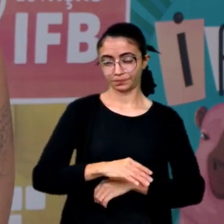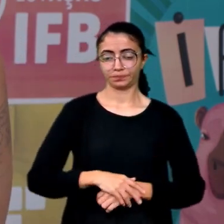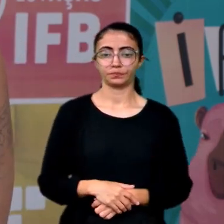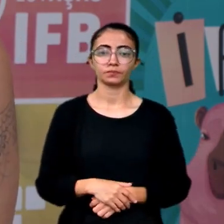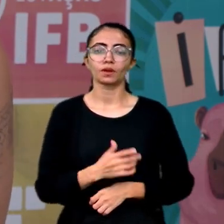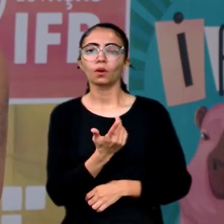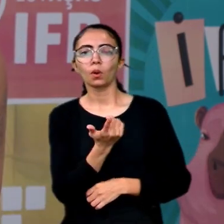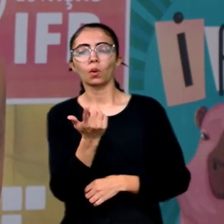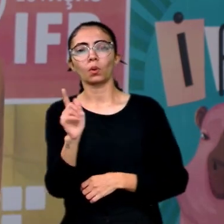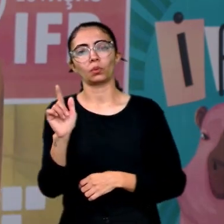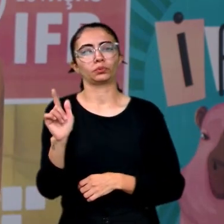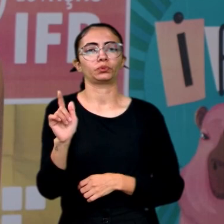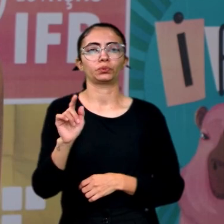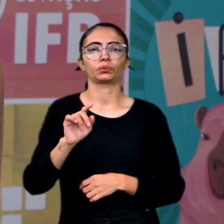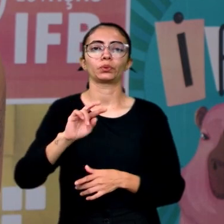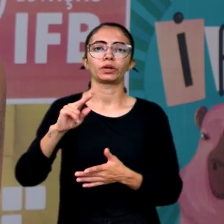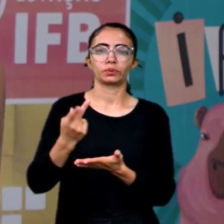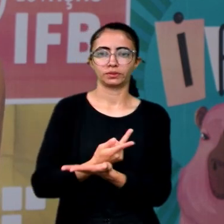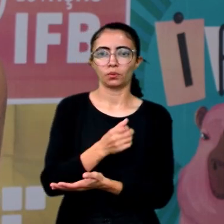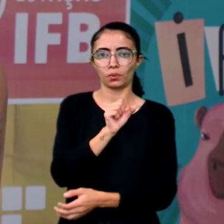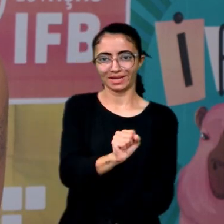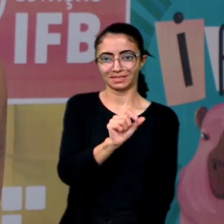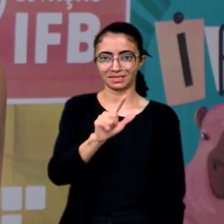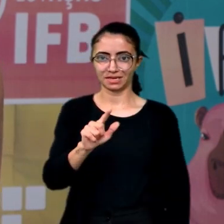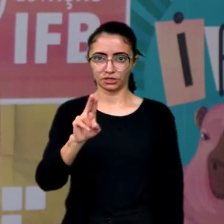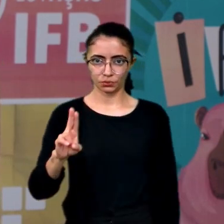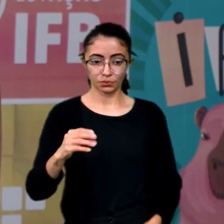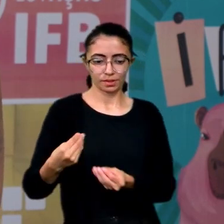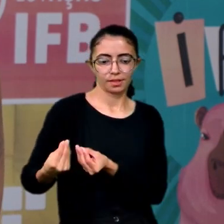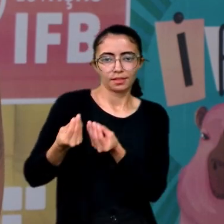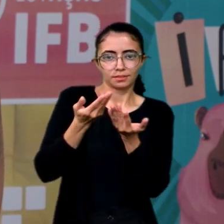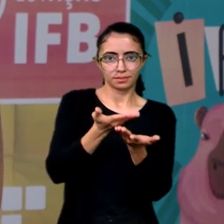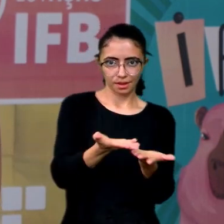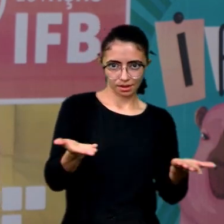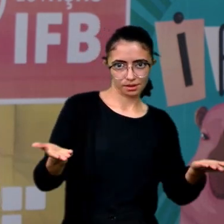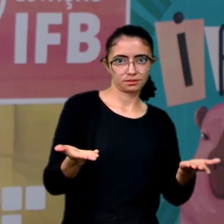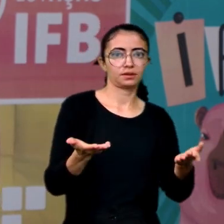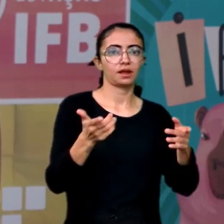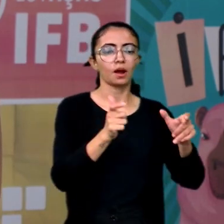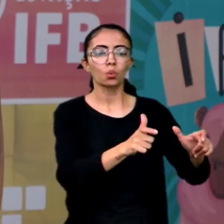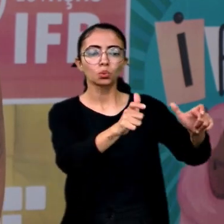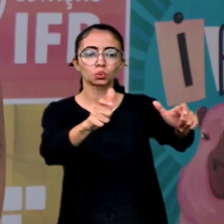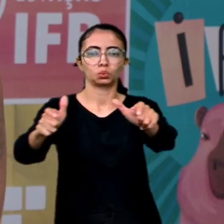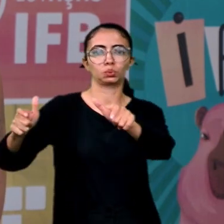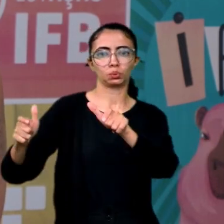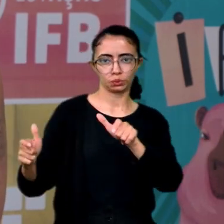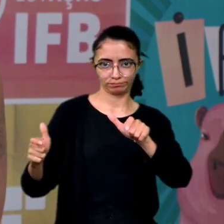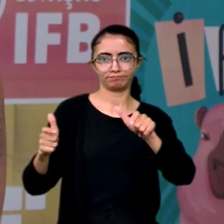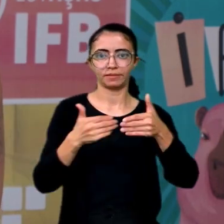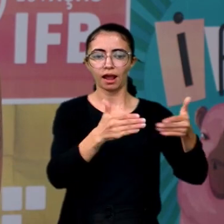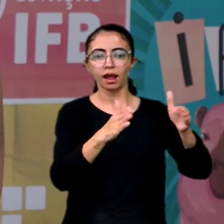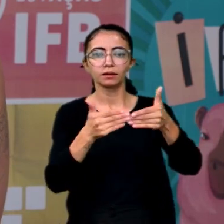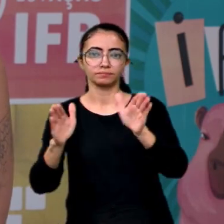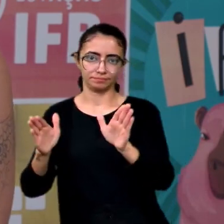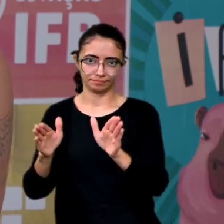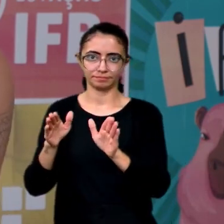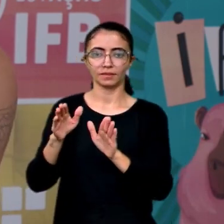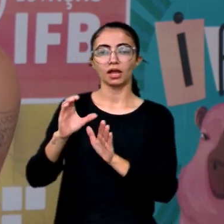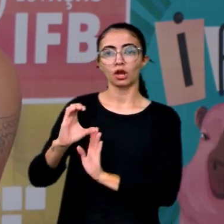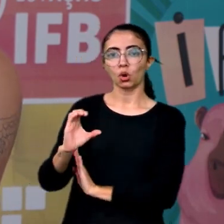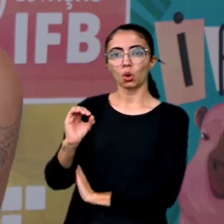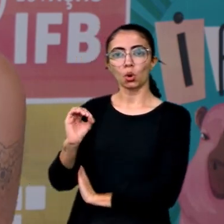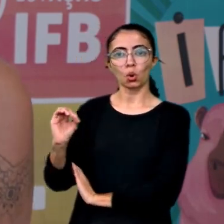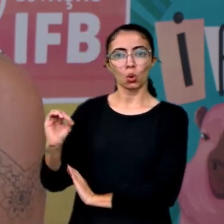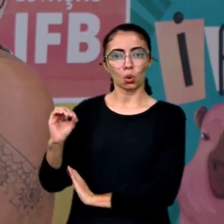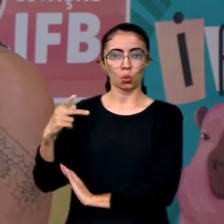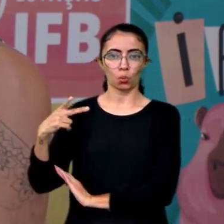tem um tempo, o SLU ele dá a concessão de algumas áreas para que essas cooperativas cuidem do recolhimento